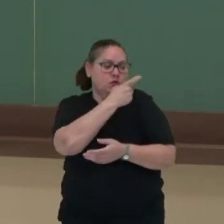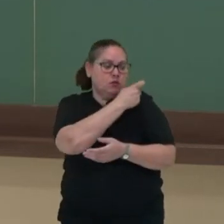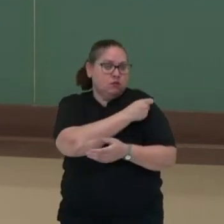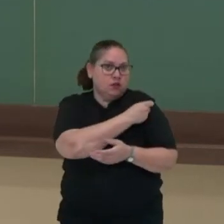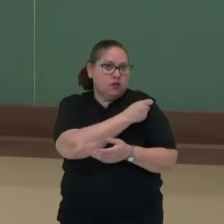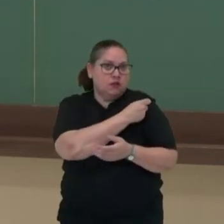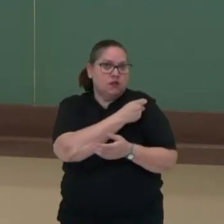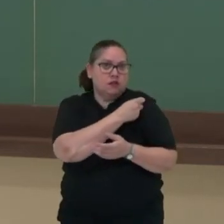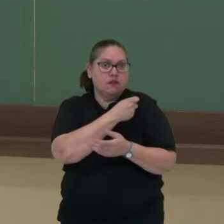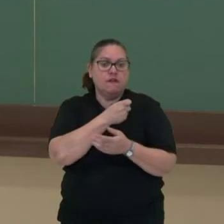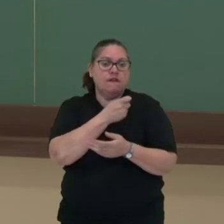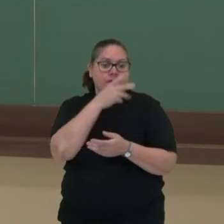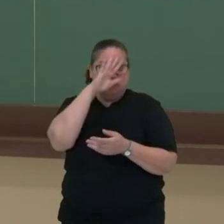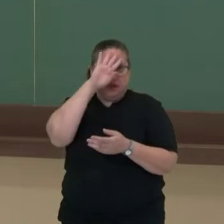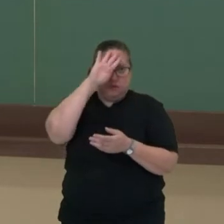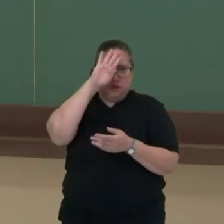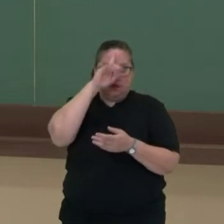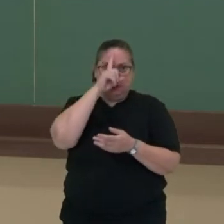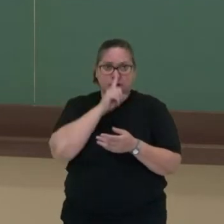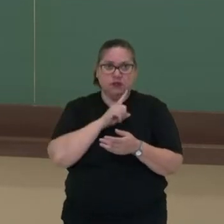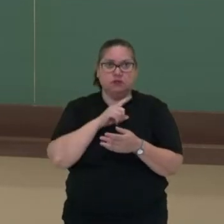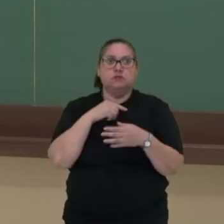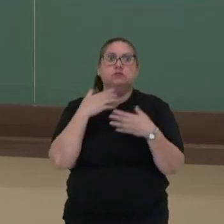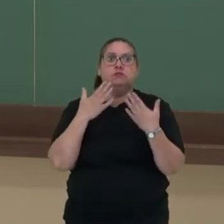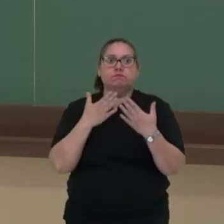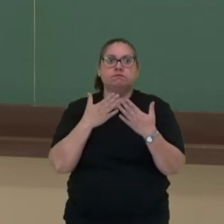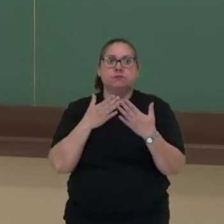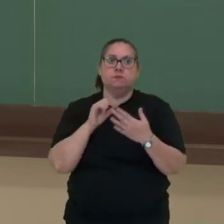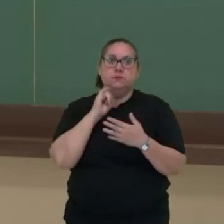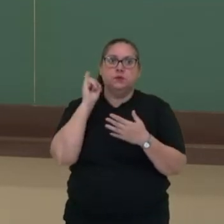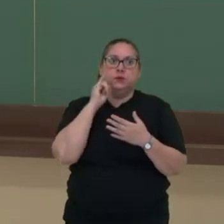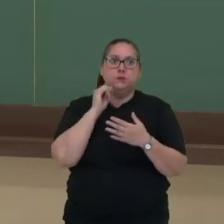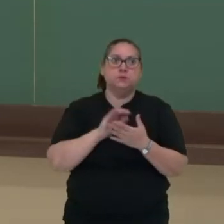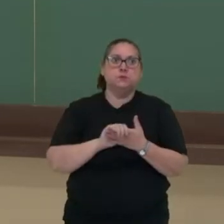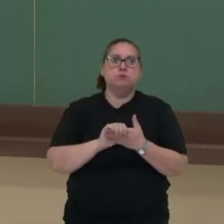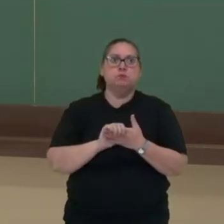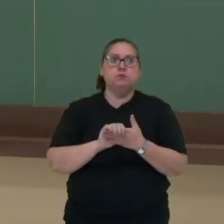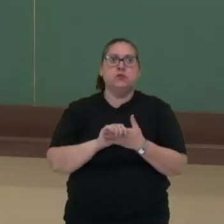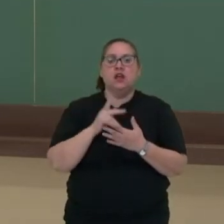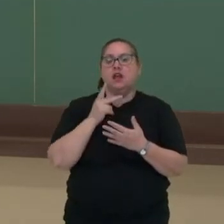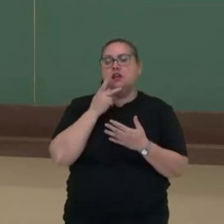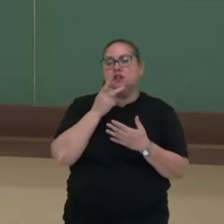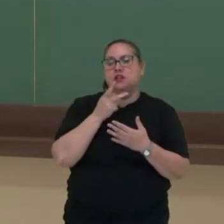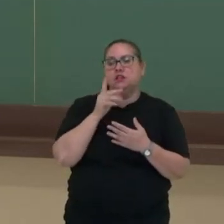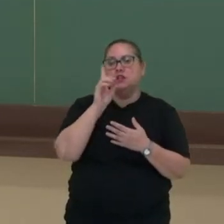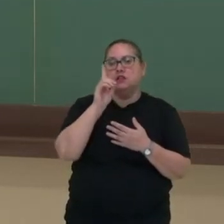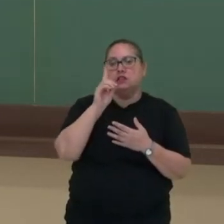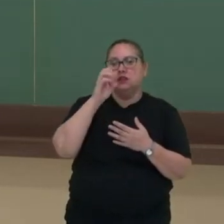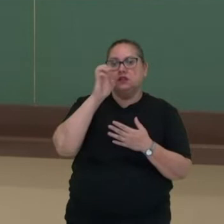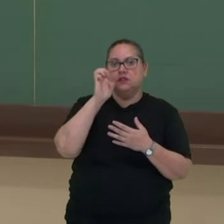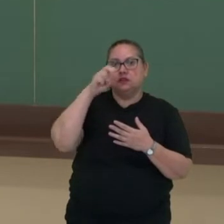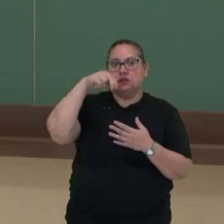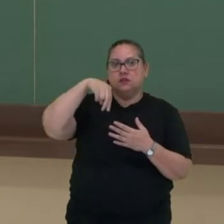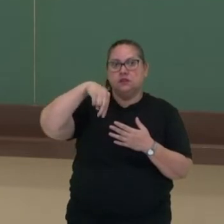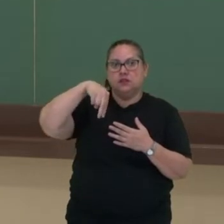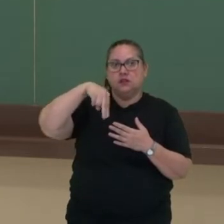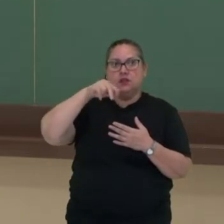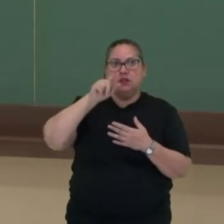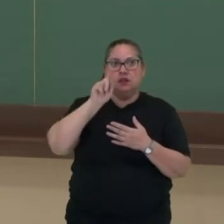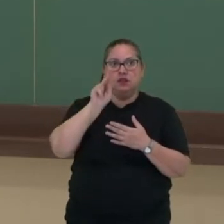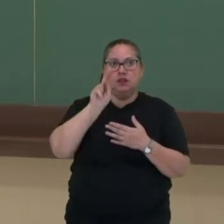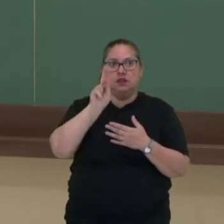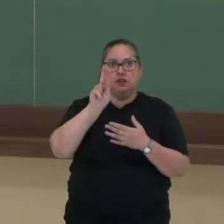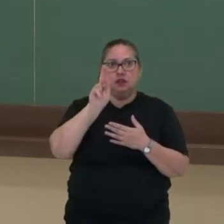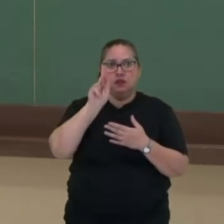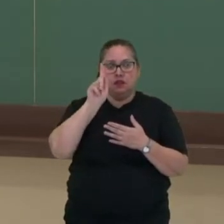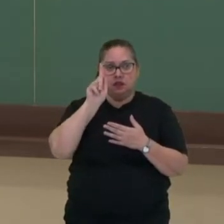essa vacina da febre amarela, ok? Então, é bem importante. Vamos falar da dengue. Então, a dengue também